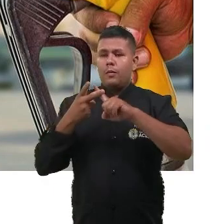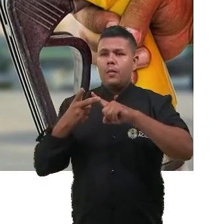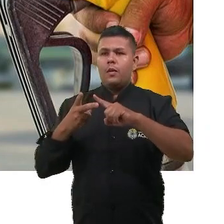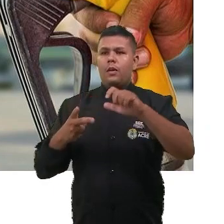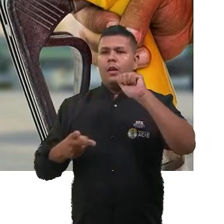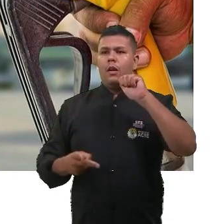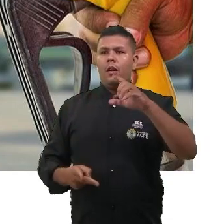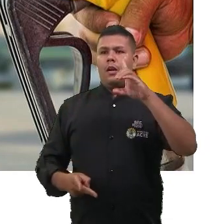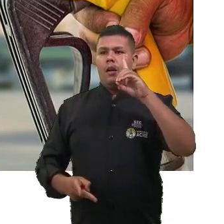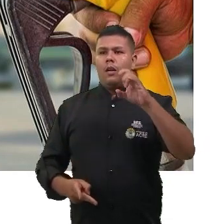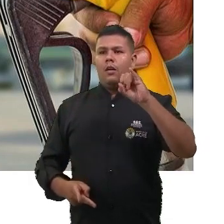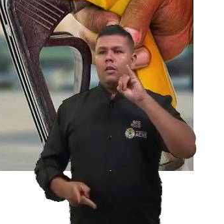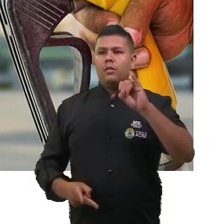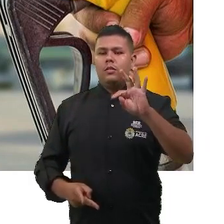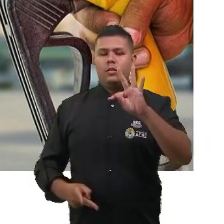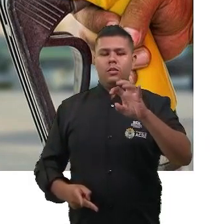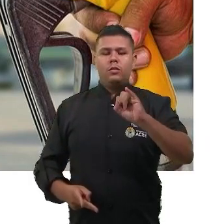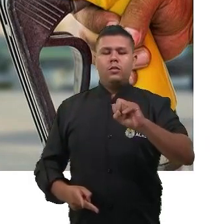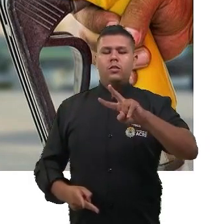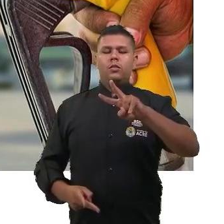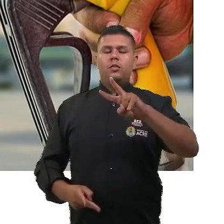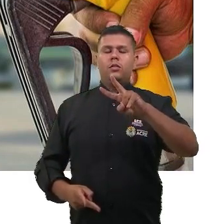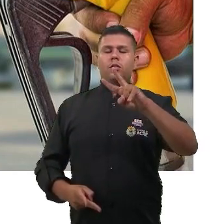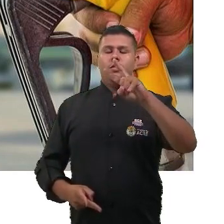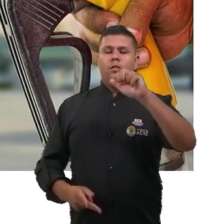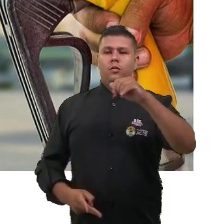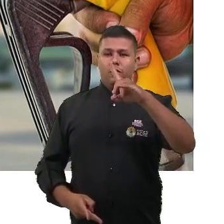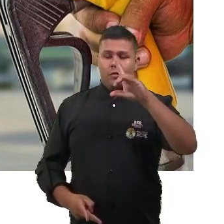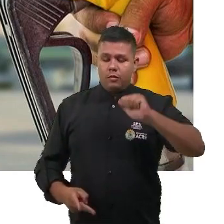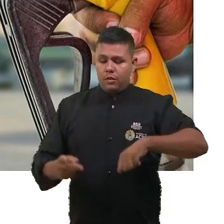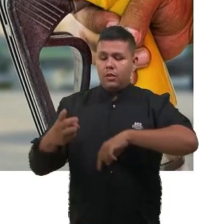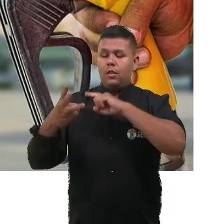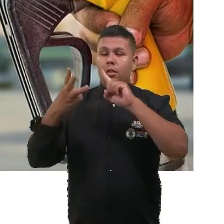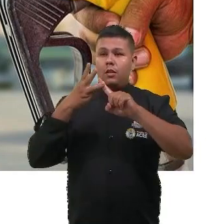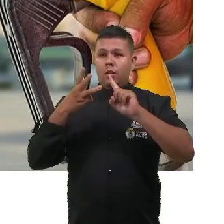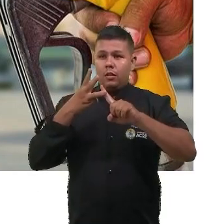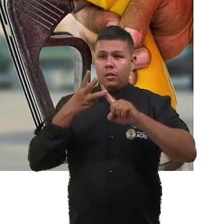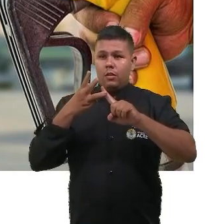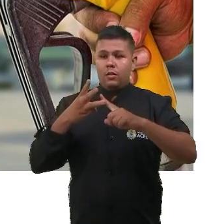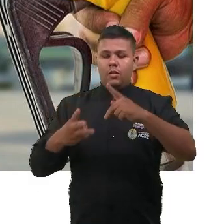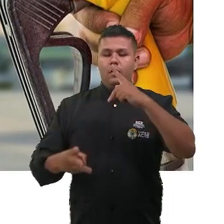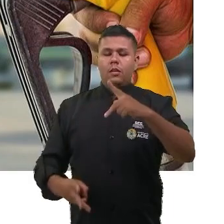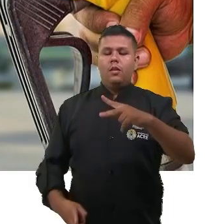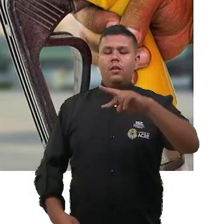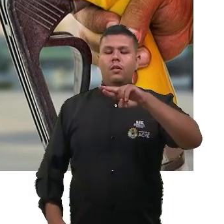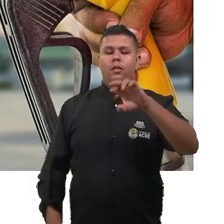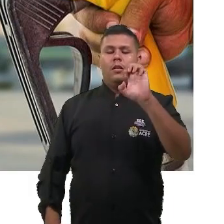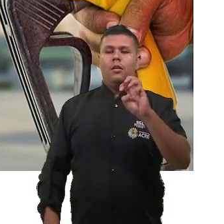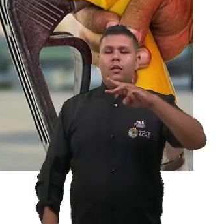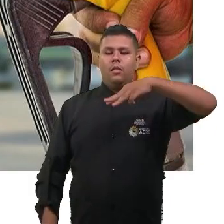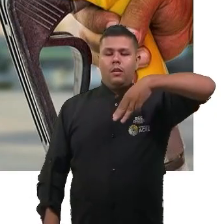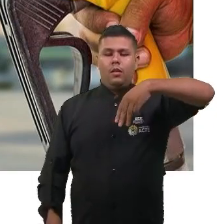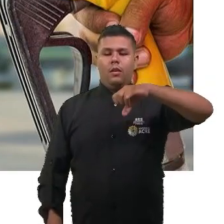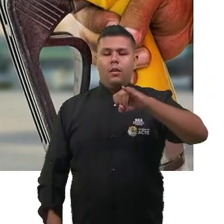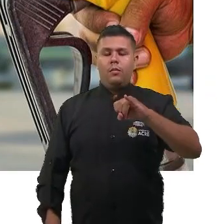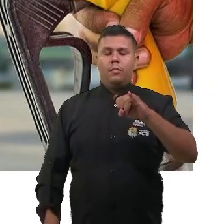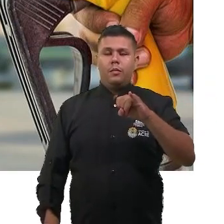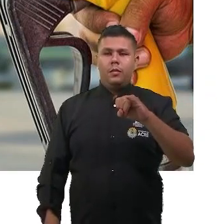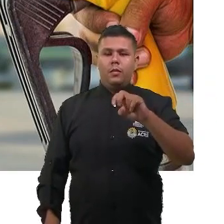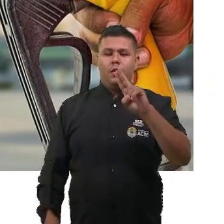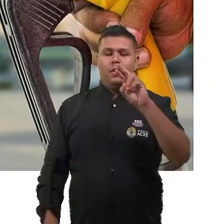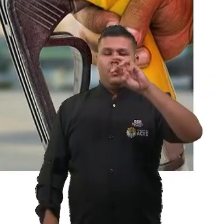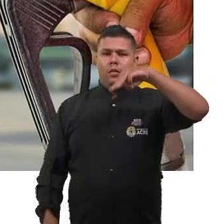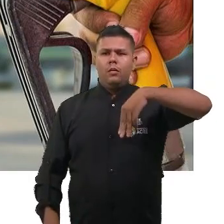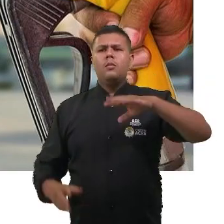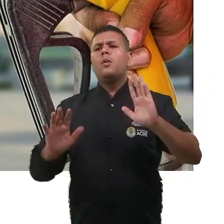aditivada e a gasolina premium. Professor, quais as principais diferenças desses combustíveis? A